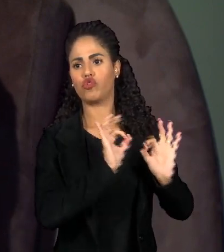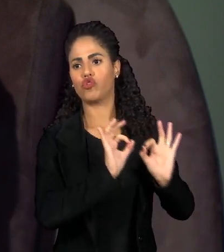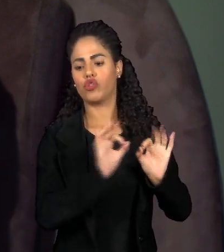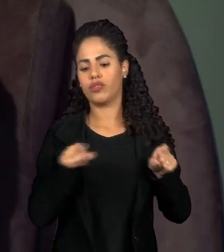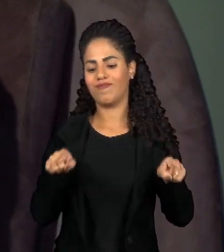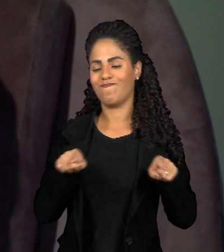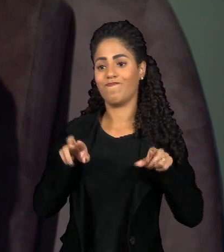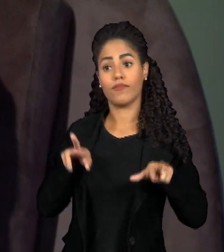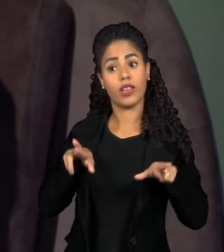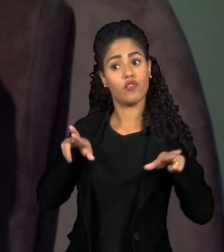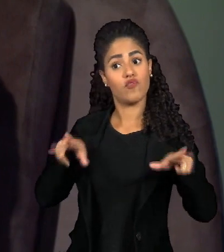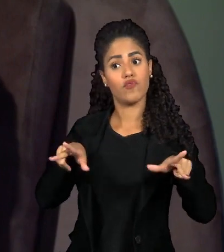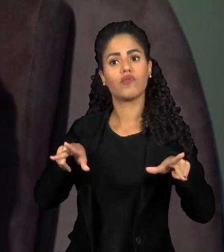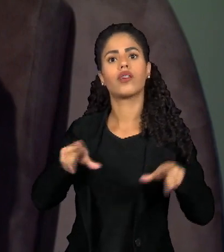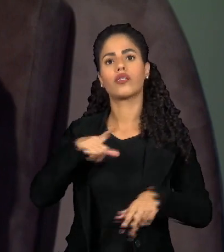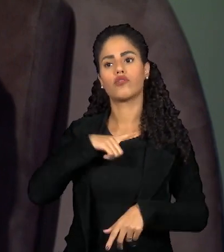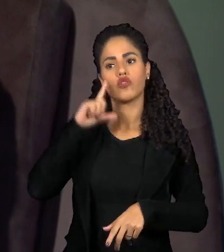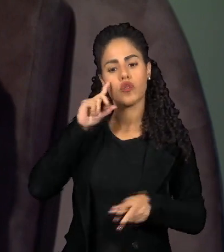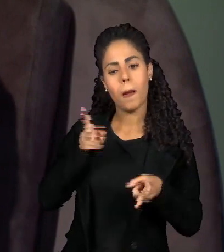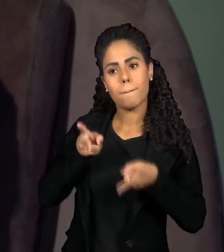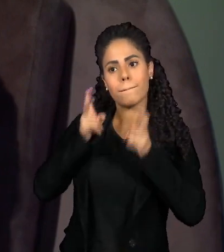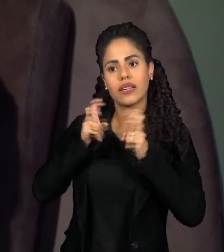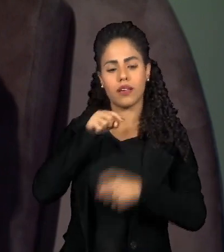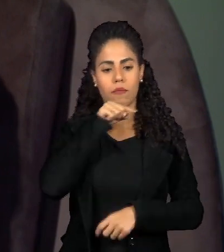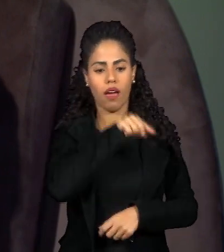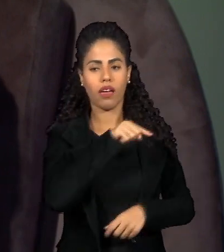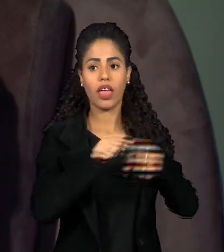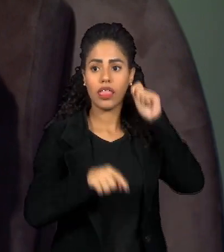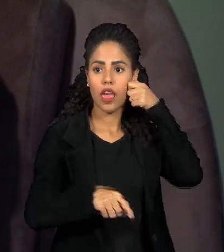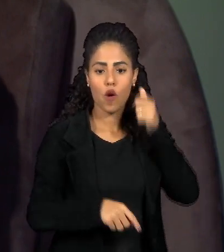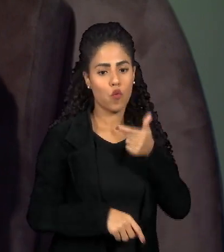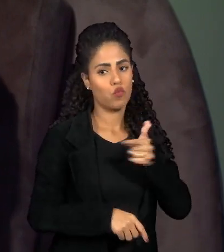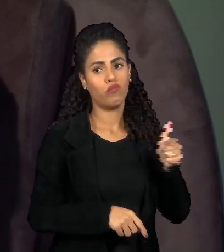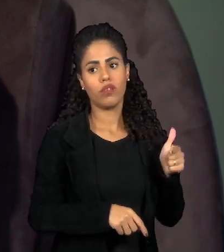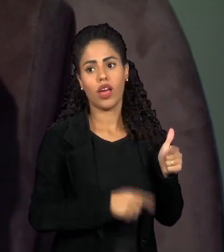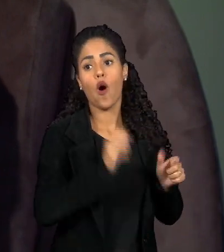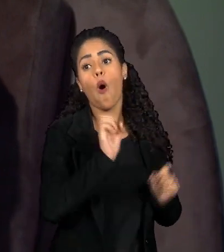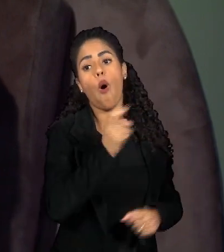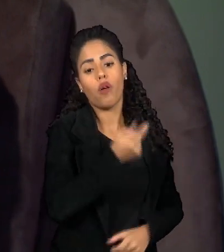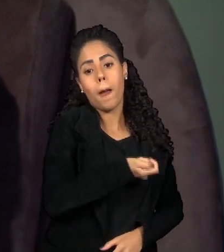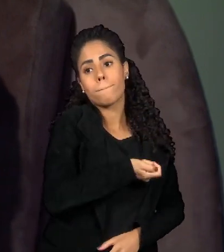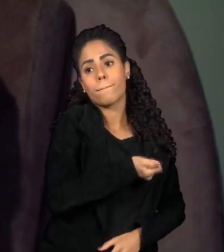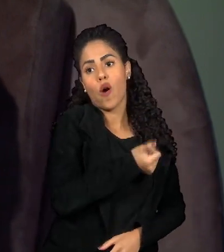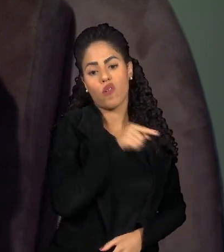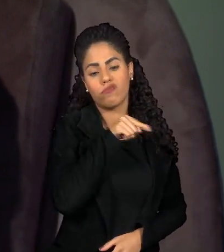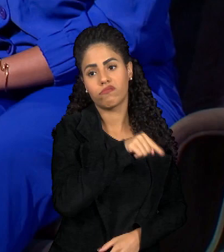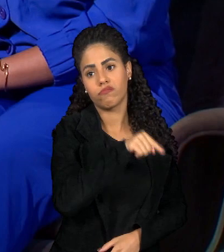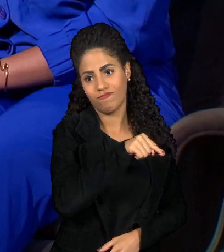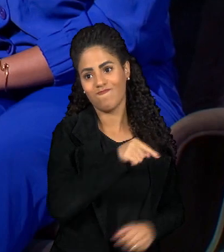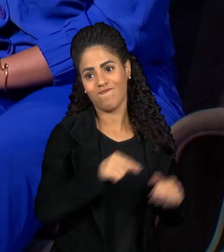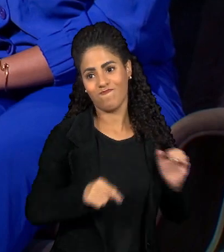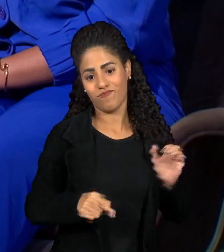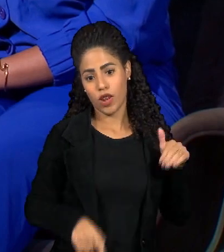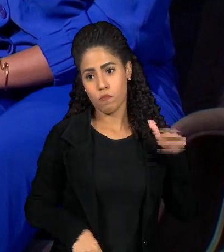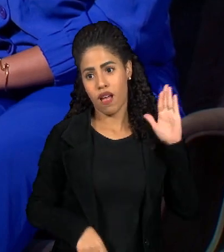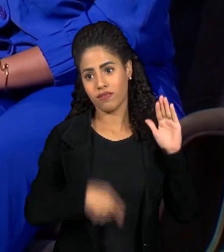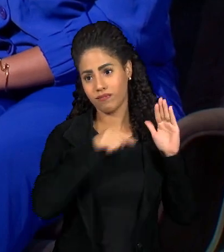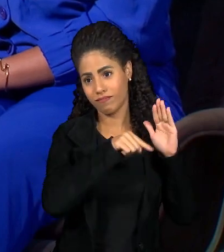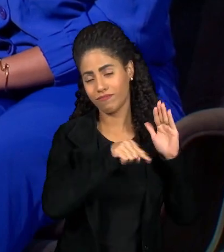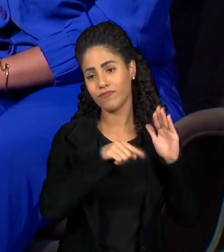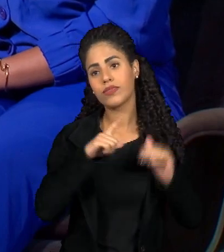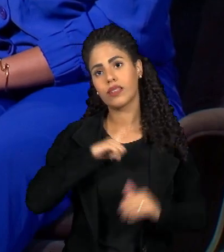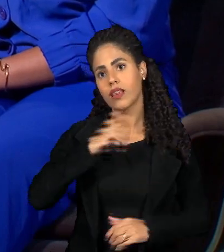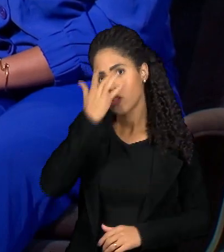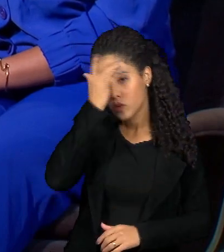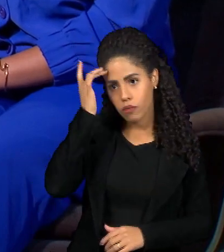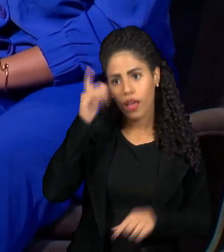temos aí presença de menos moradores negros. Então, de fato, a cidade acaba trazendo essa segregação